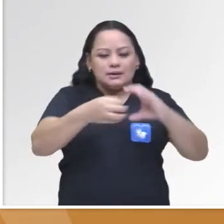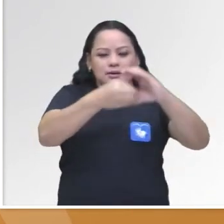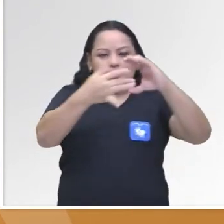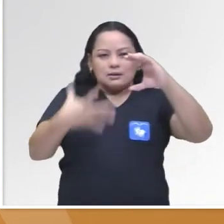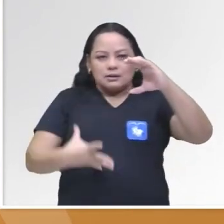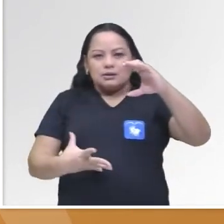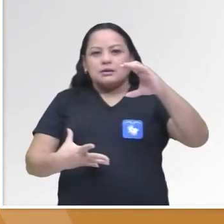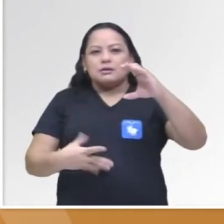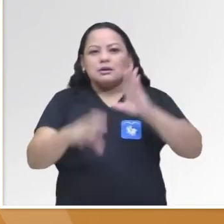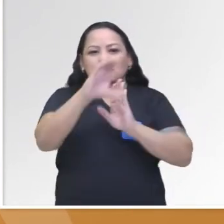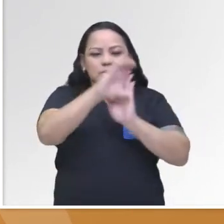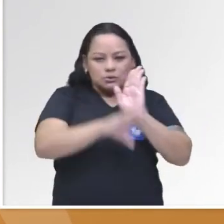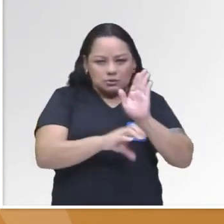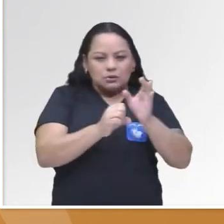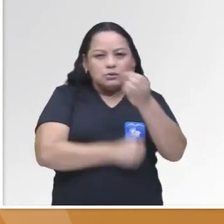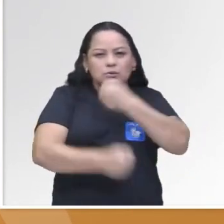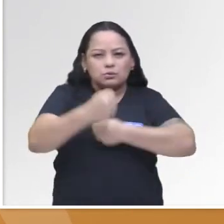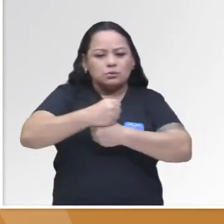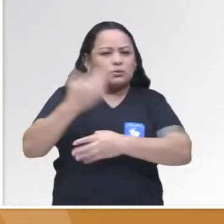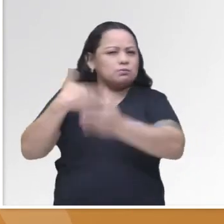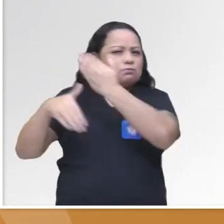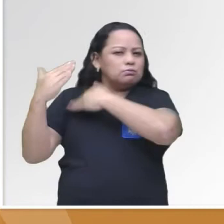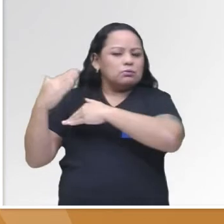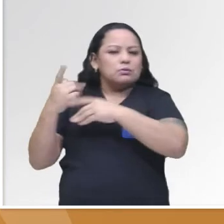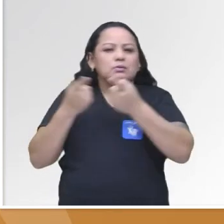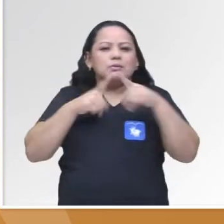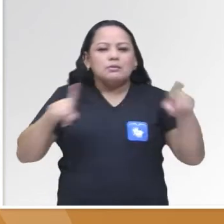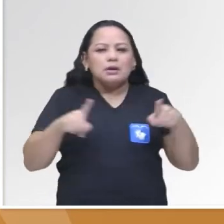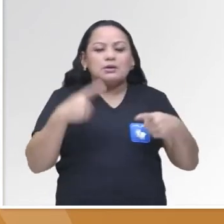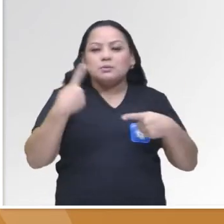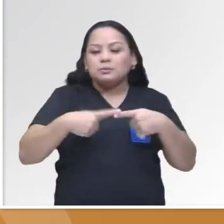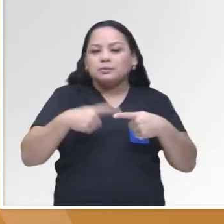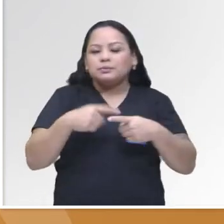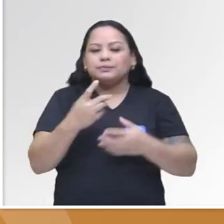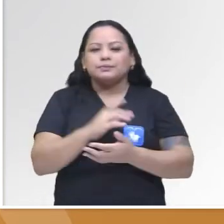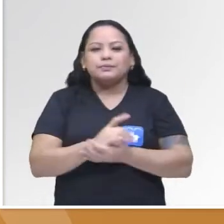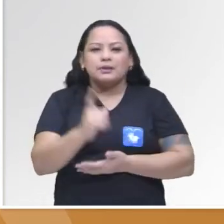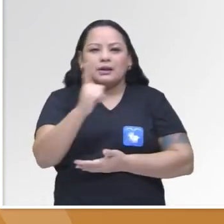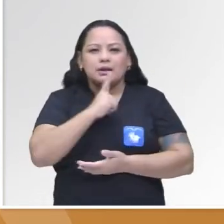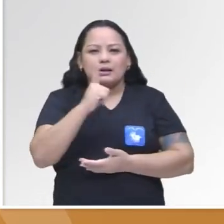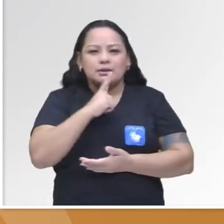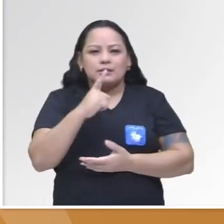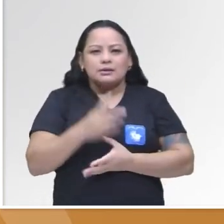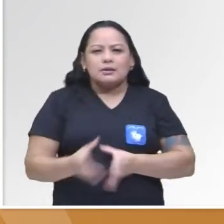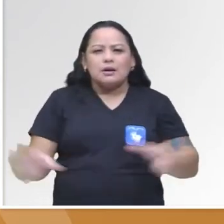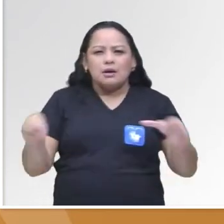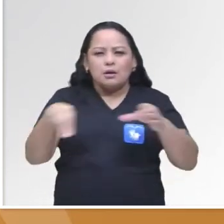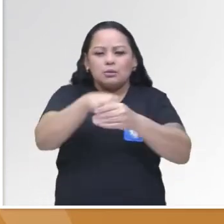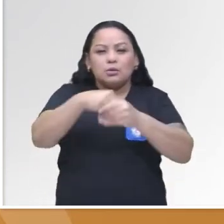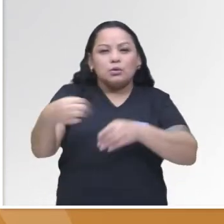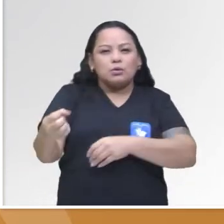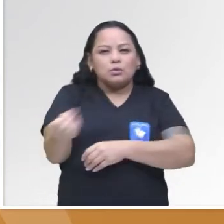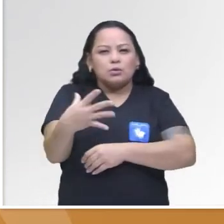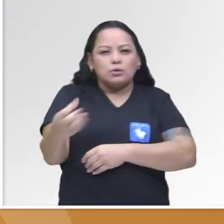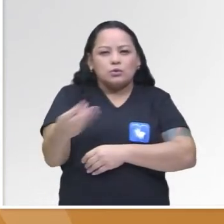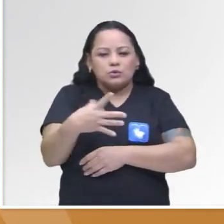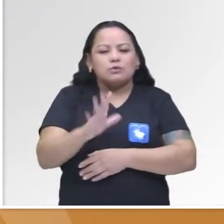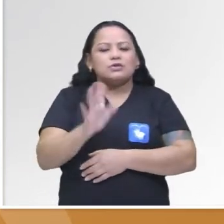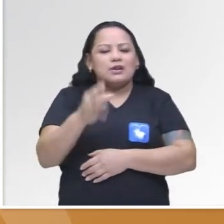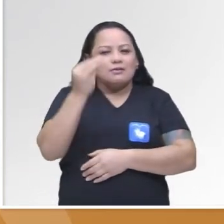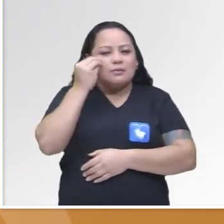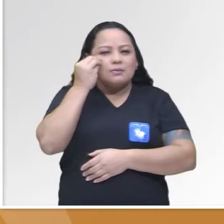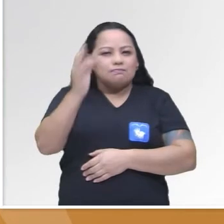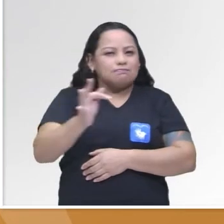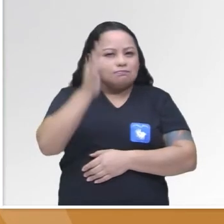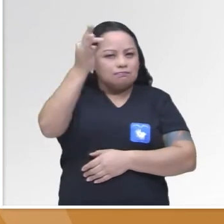da Constituição anterior, mas, por sua vez, trazendo grandes novidades que a gente vai já ver durante